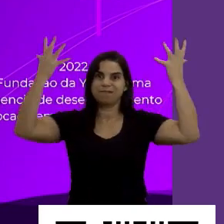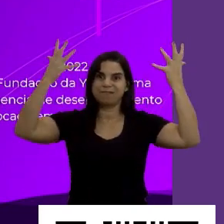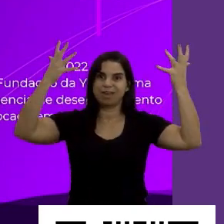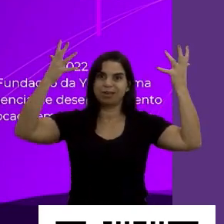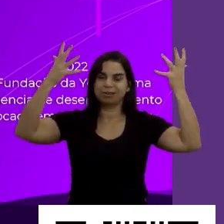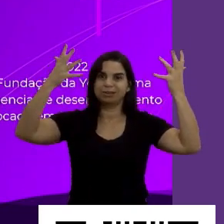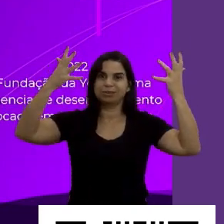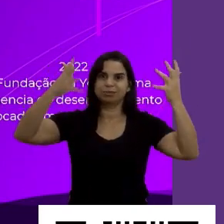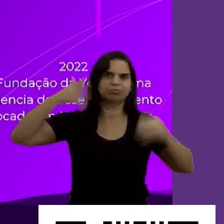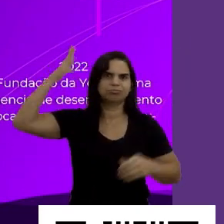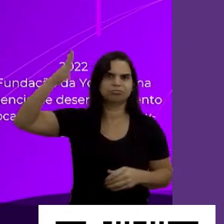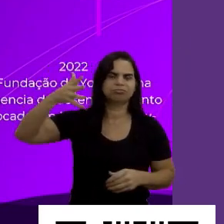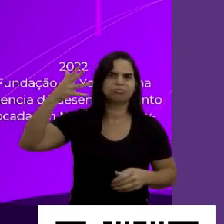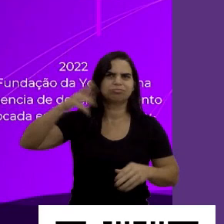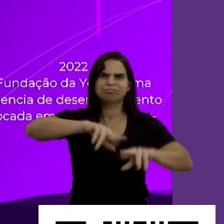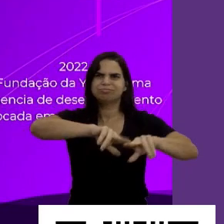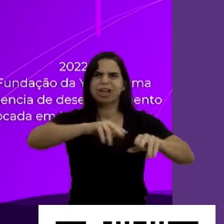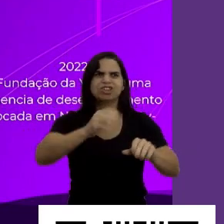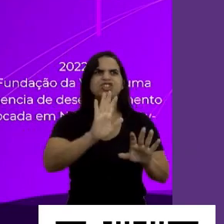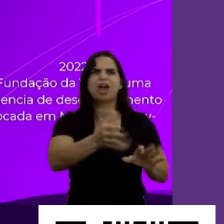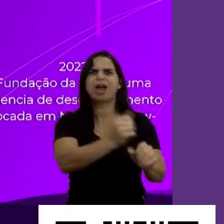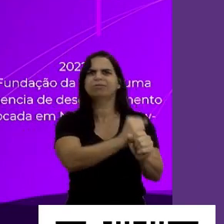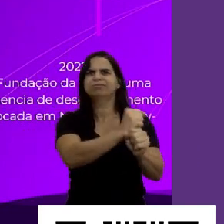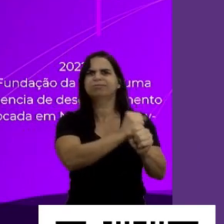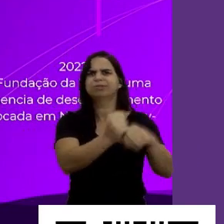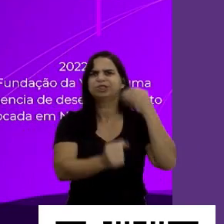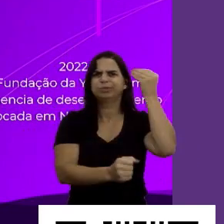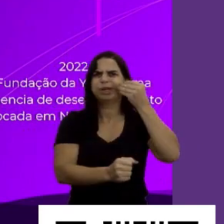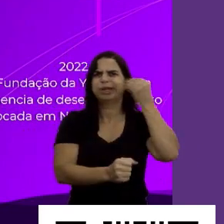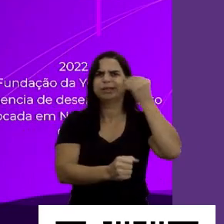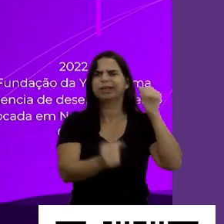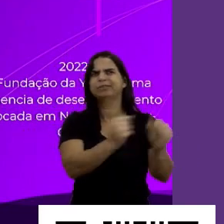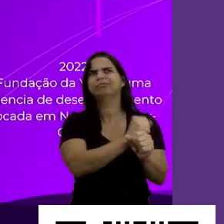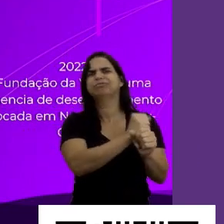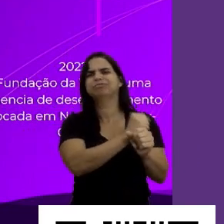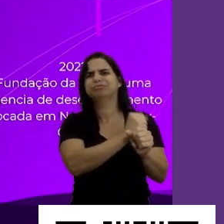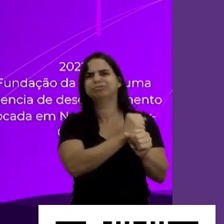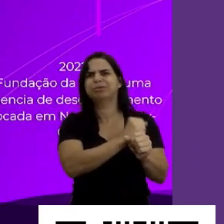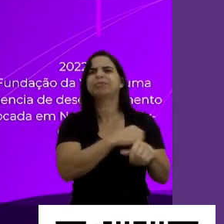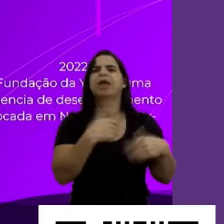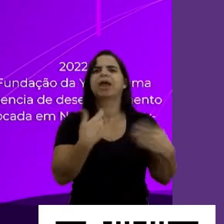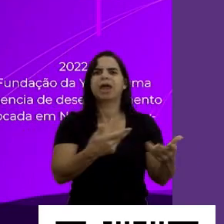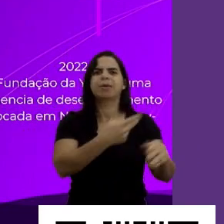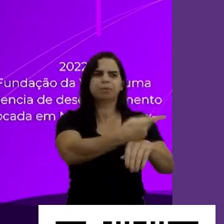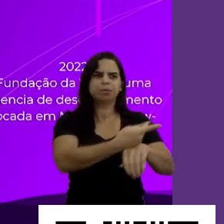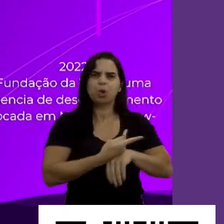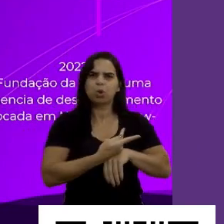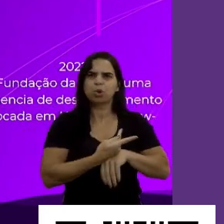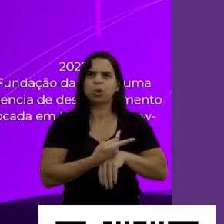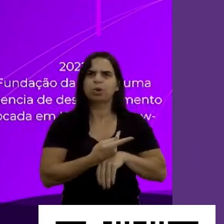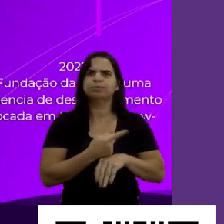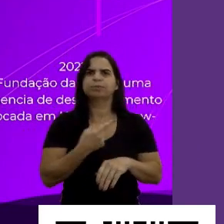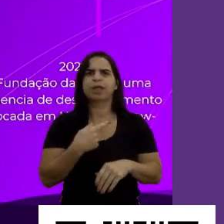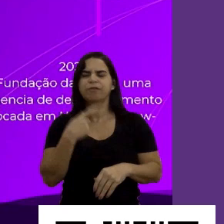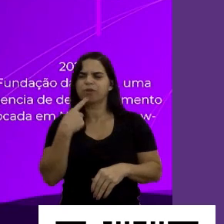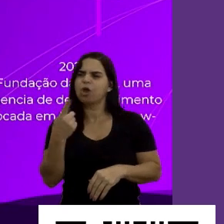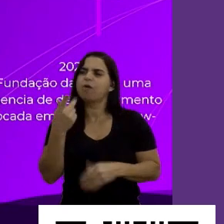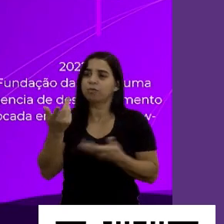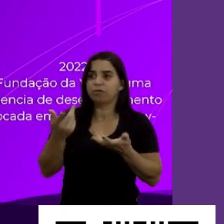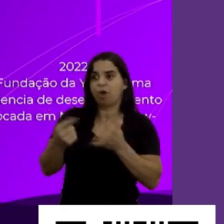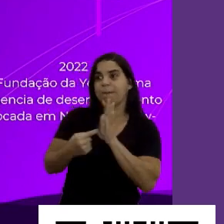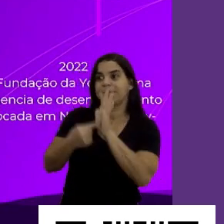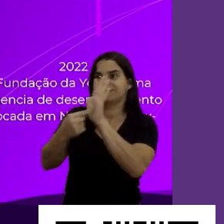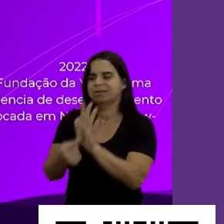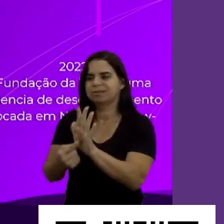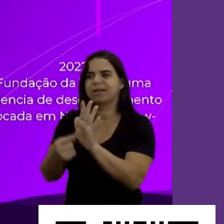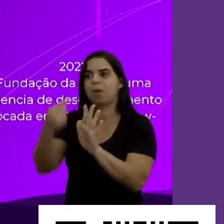anos já tem uma experiência muito grande ele me procurou e falou Adriana eu quero te apresentar uma ideia para você me dar